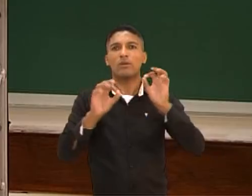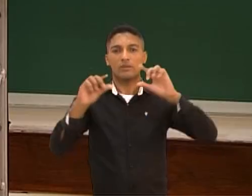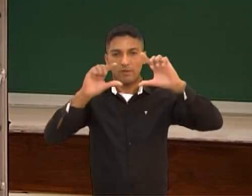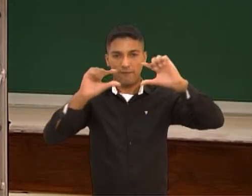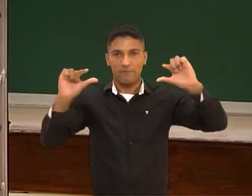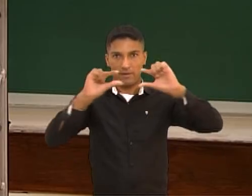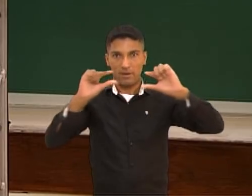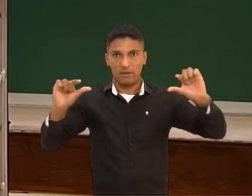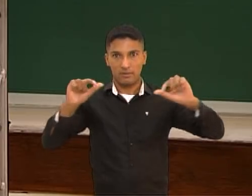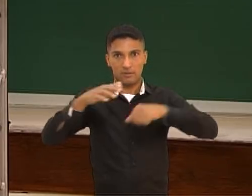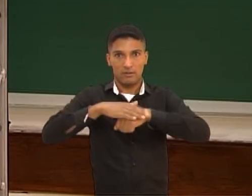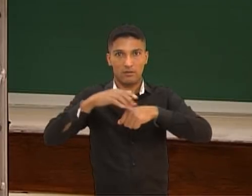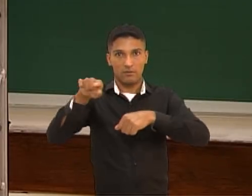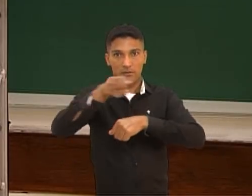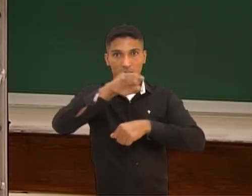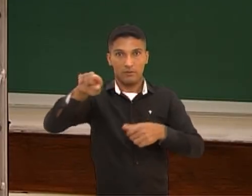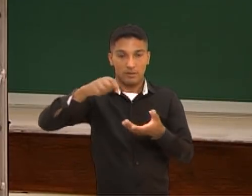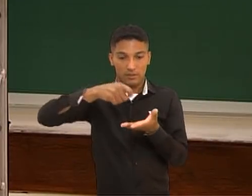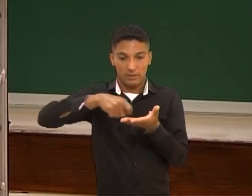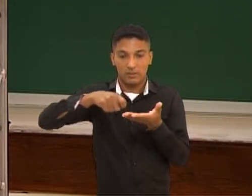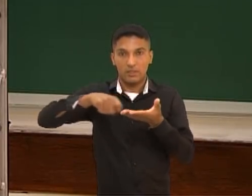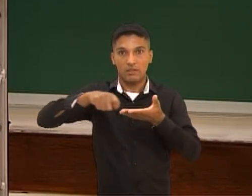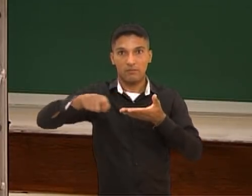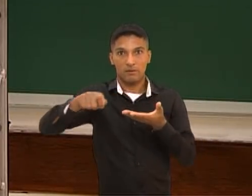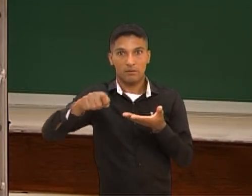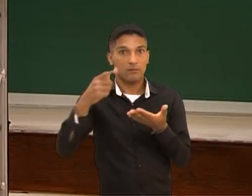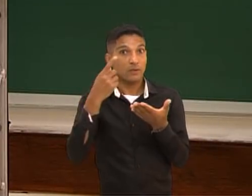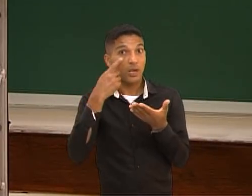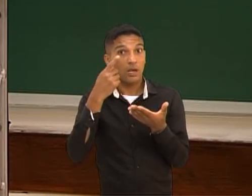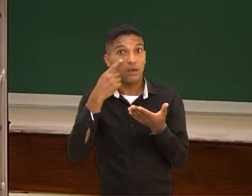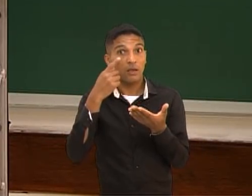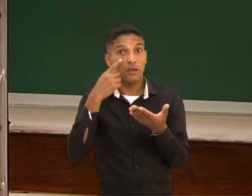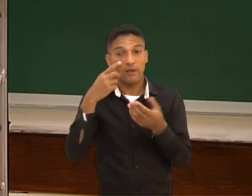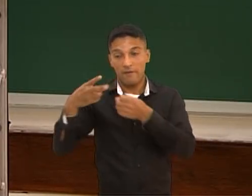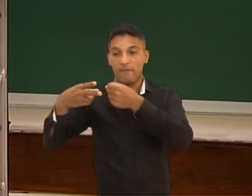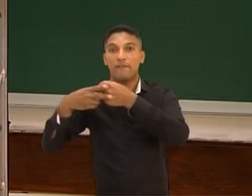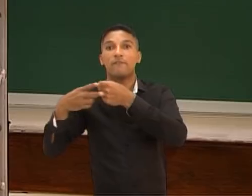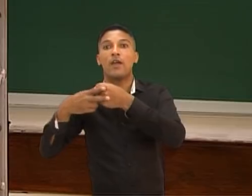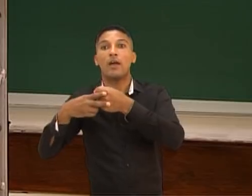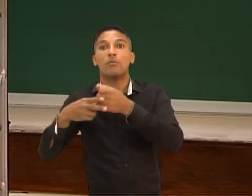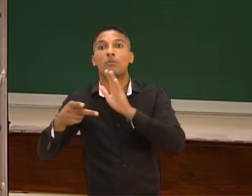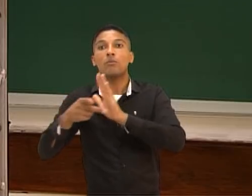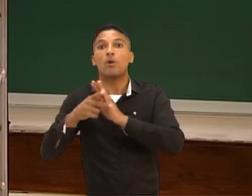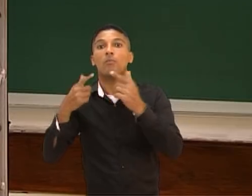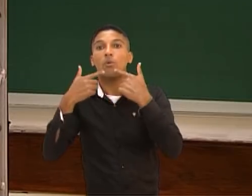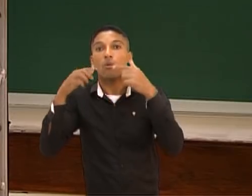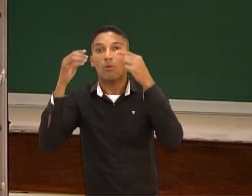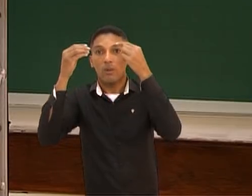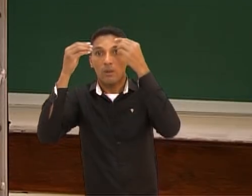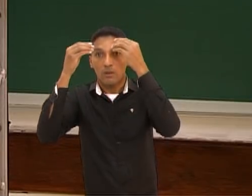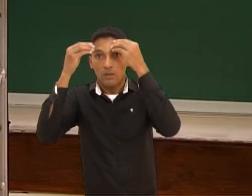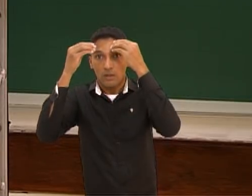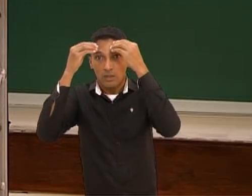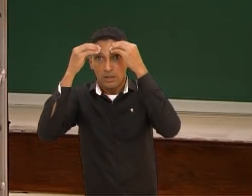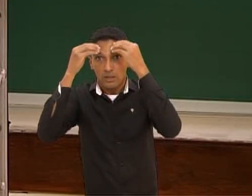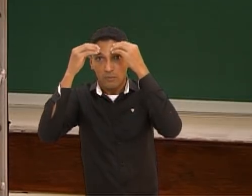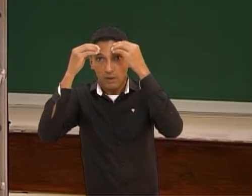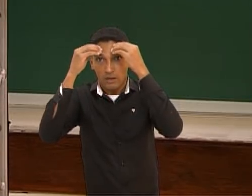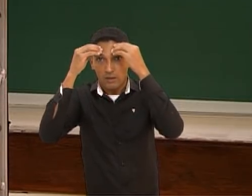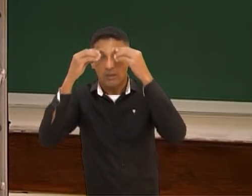gente vai escrevendo, a gente vai se apropriando da utilização dos verbos na língua portuguesa e das concordâncias